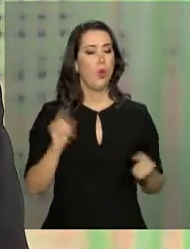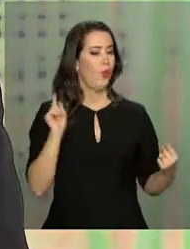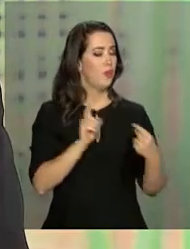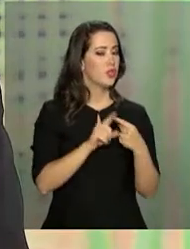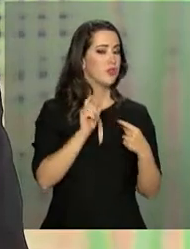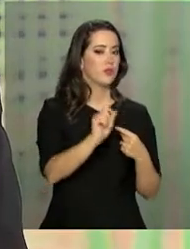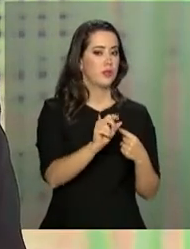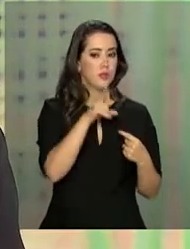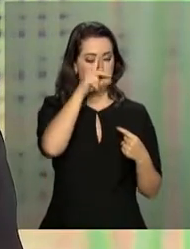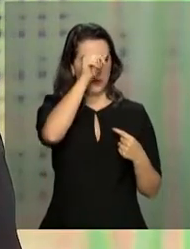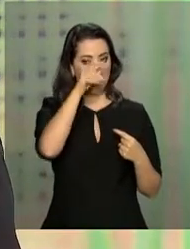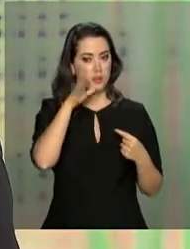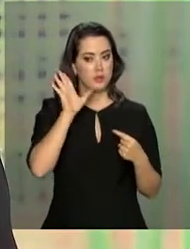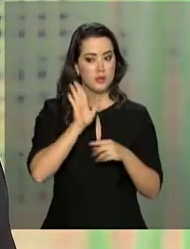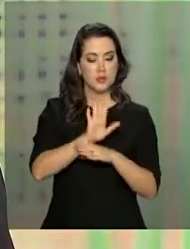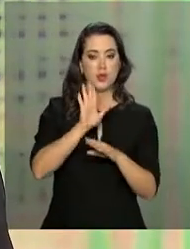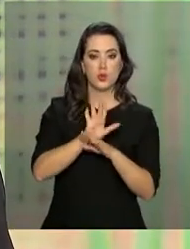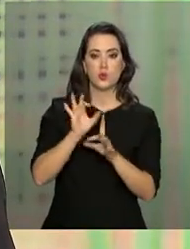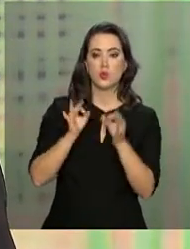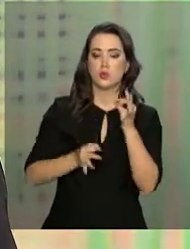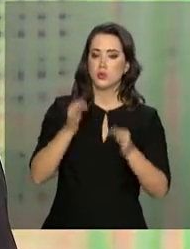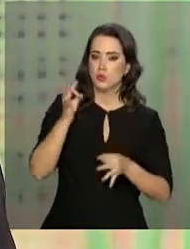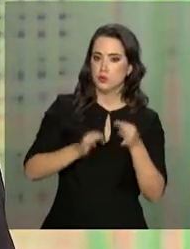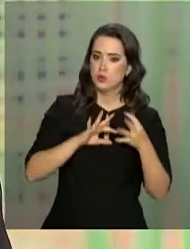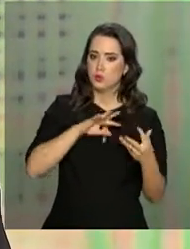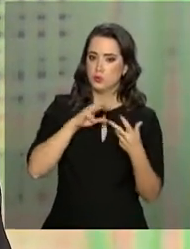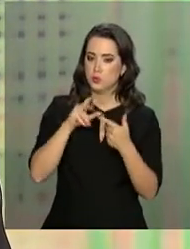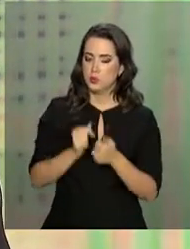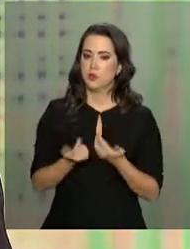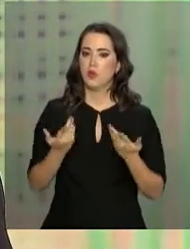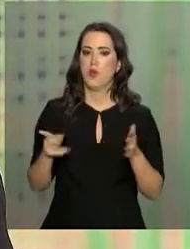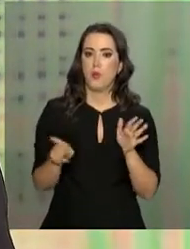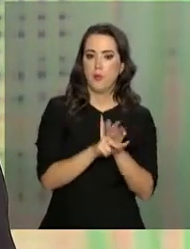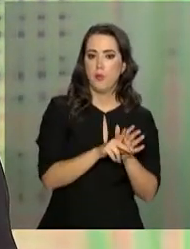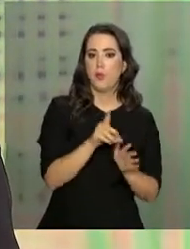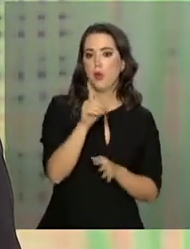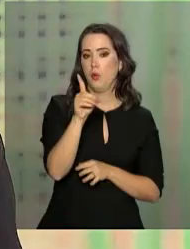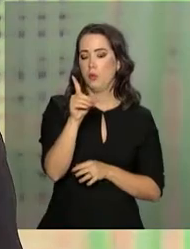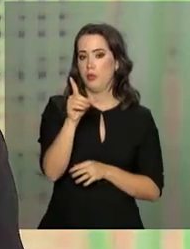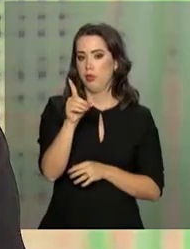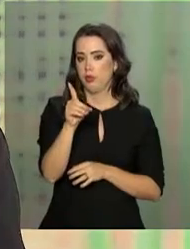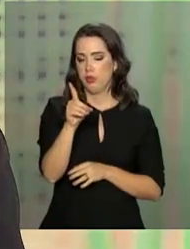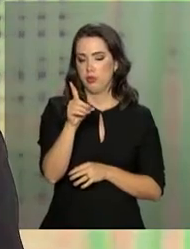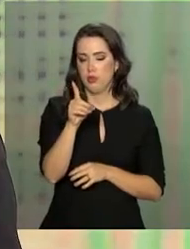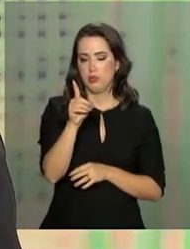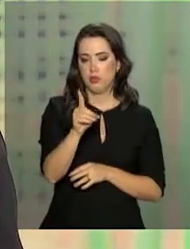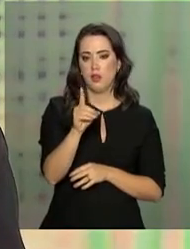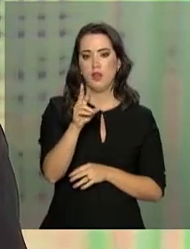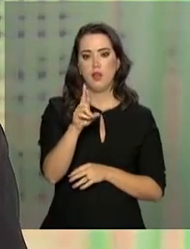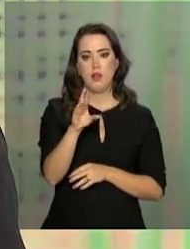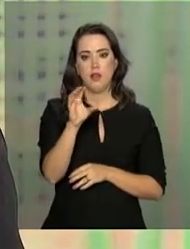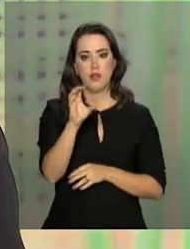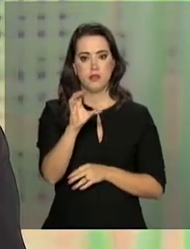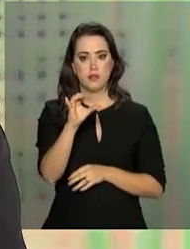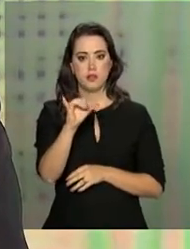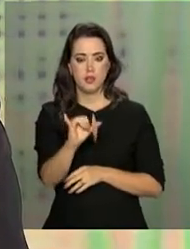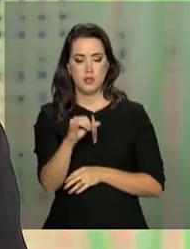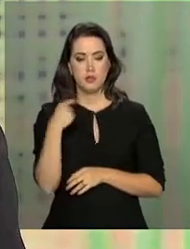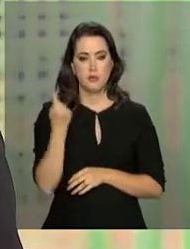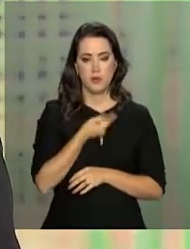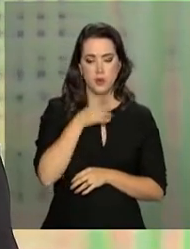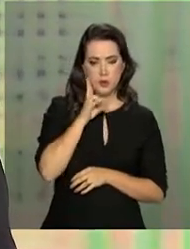fortalecer a cooperação jurídica Nacional fortalecer o próprio drci é uma área estratégica nós